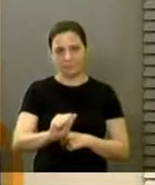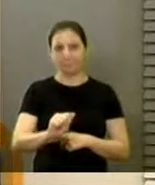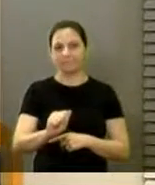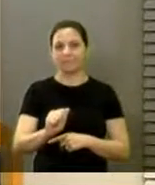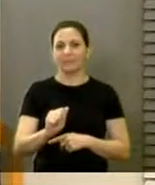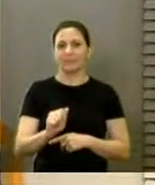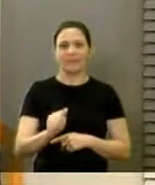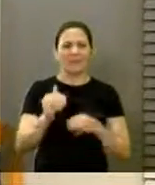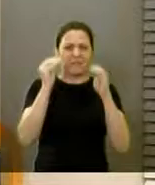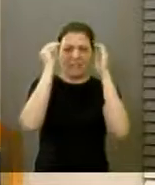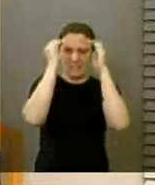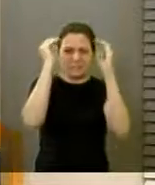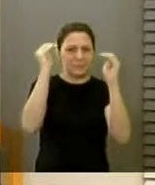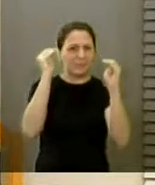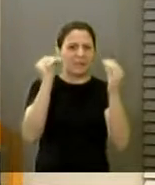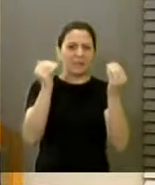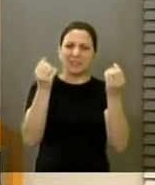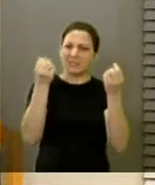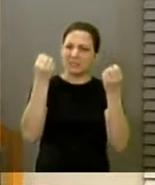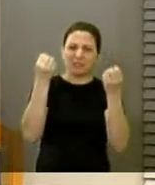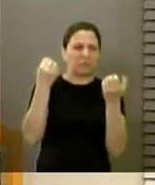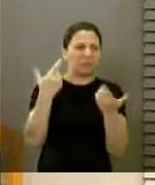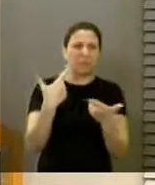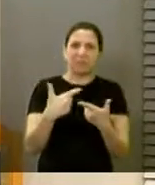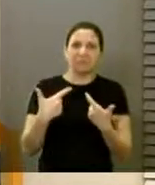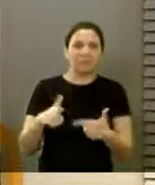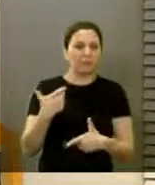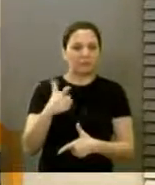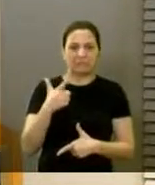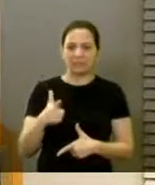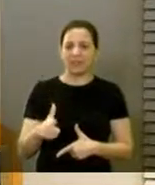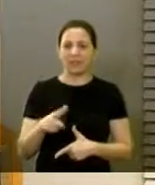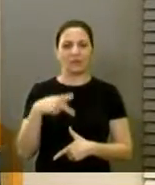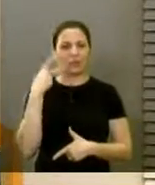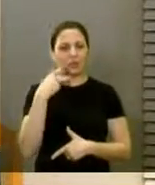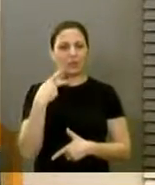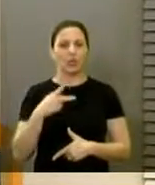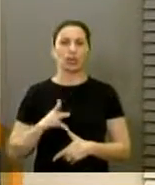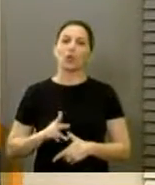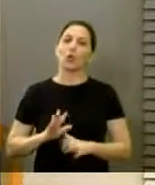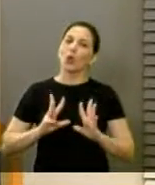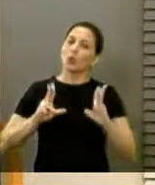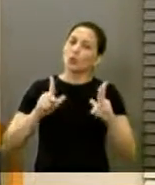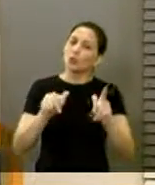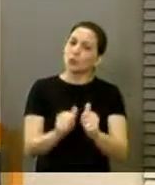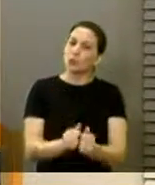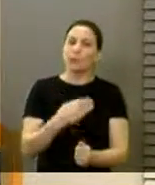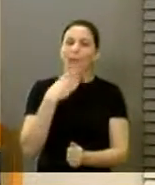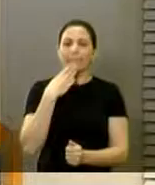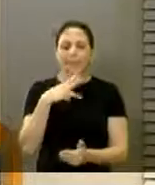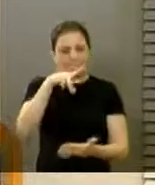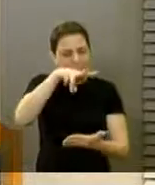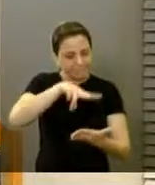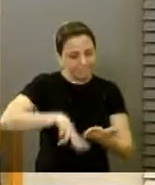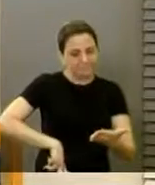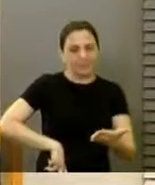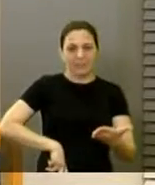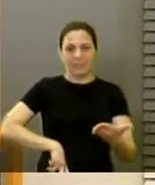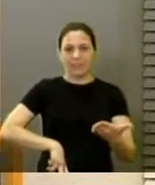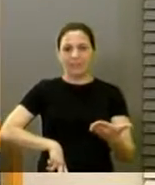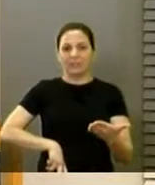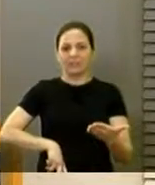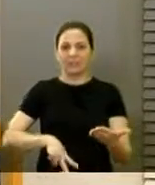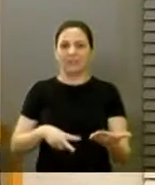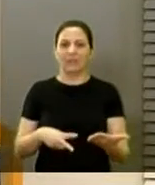se falar em desrespeito não teve nenhum desrespeito com os vereadores tudo o que foi feito aqui pedido de vistas à saída da